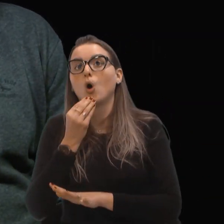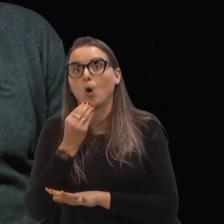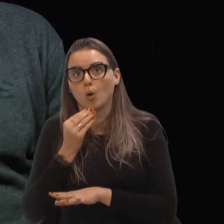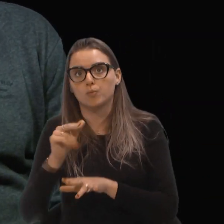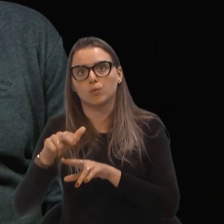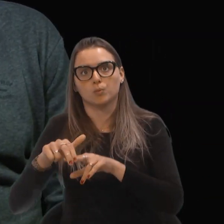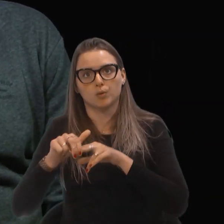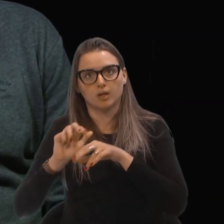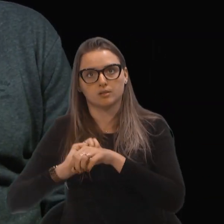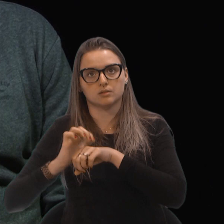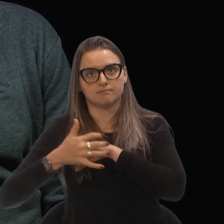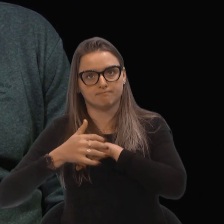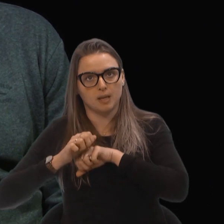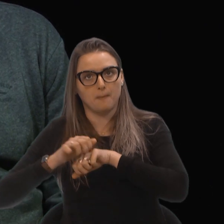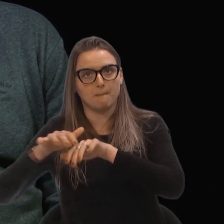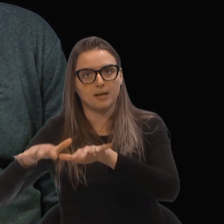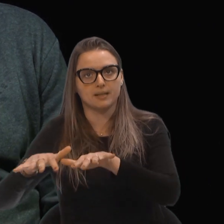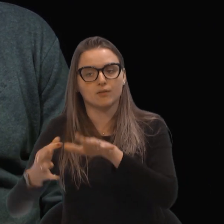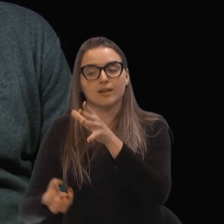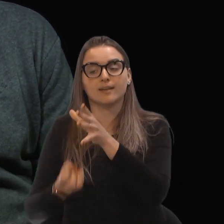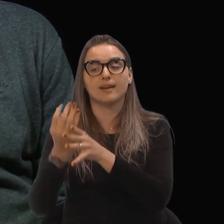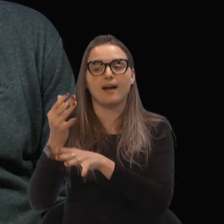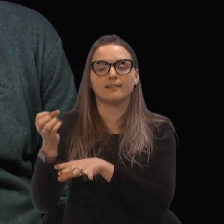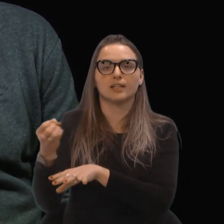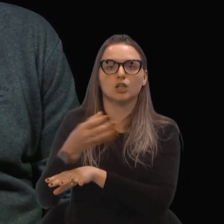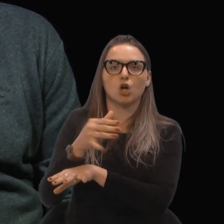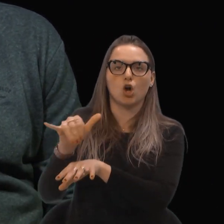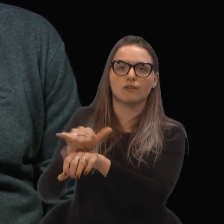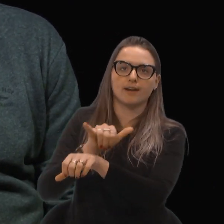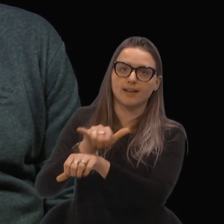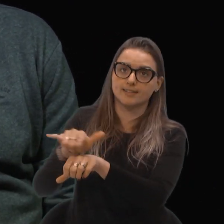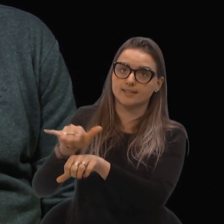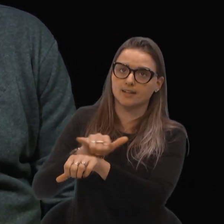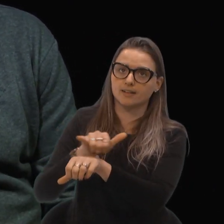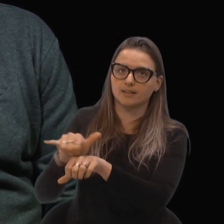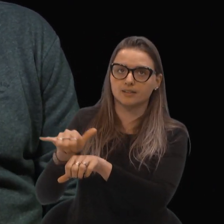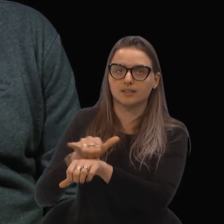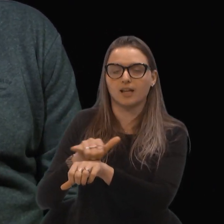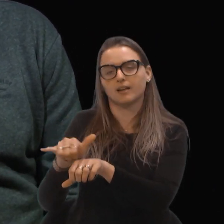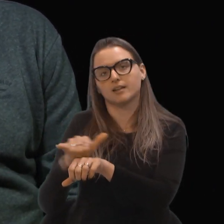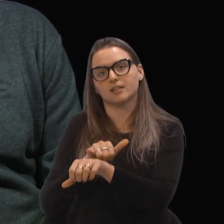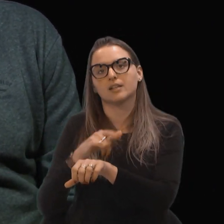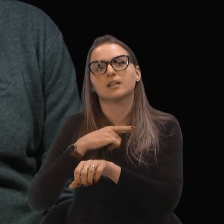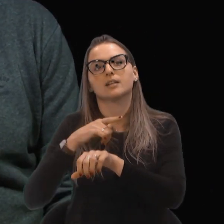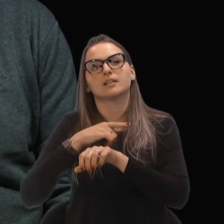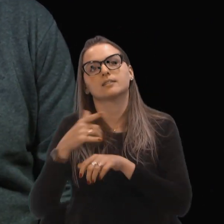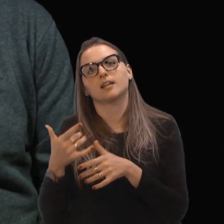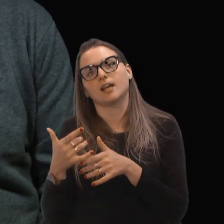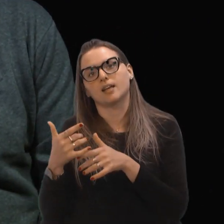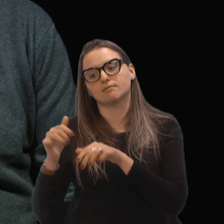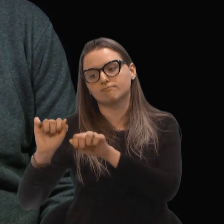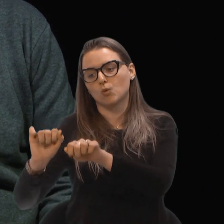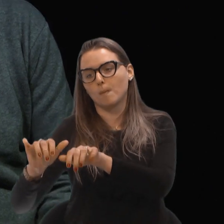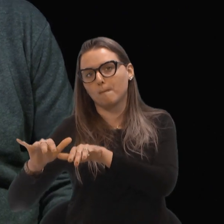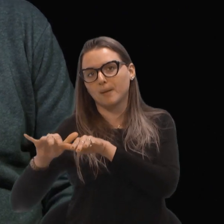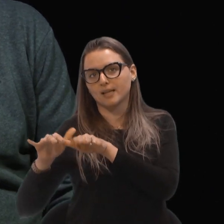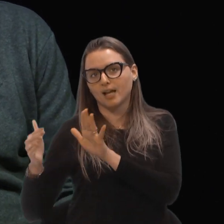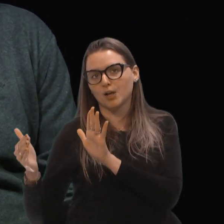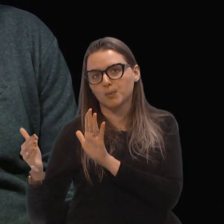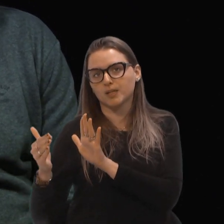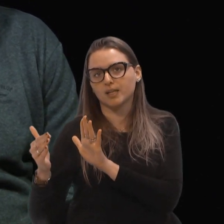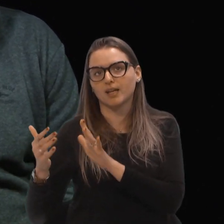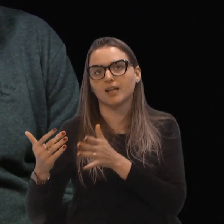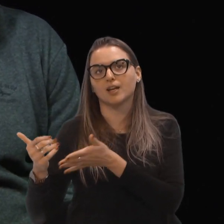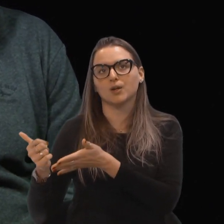por ocasião da pandemia foram desenvolvidas outras estratégias, né? Há um plenário auxiliar,